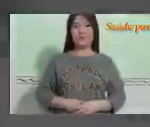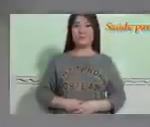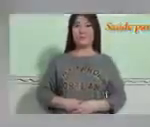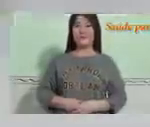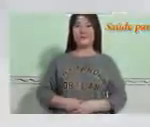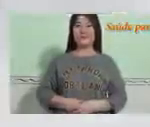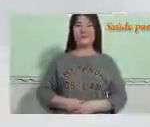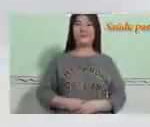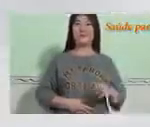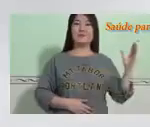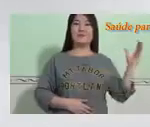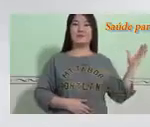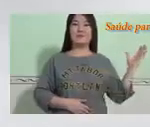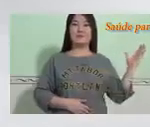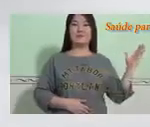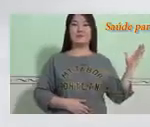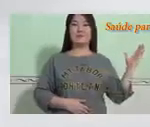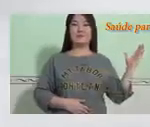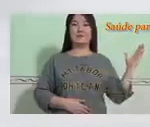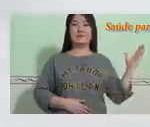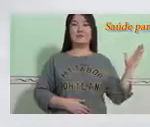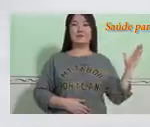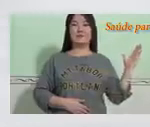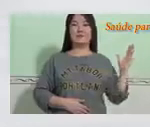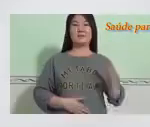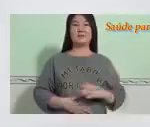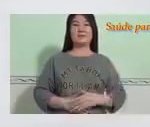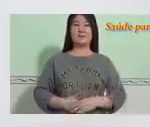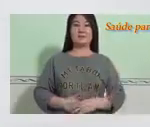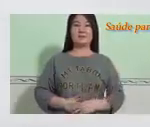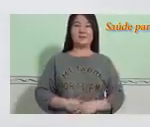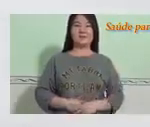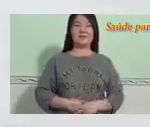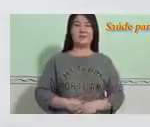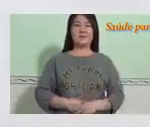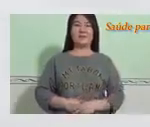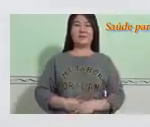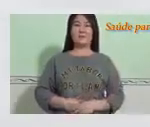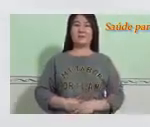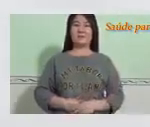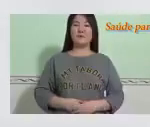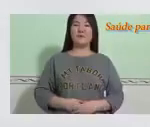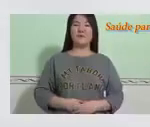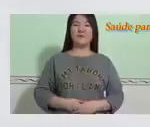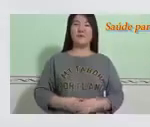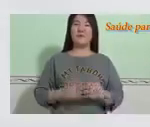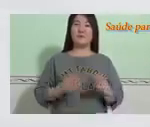pois ambos possuem propriedades relaxantes e desintoxicantes que aliviam os incômodos causados por este